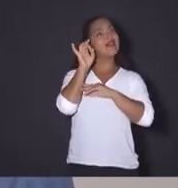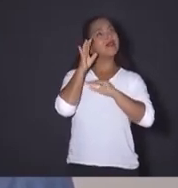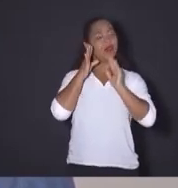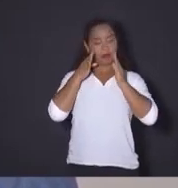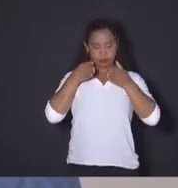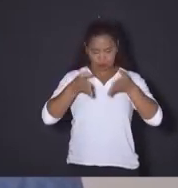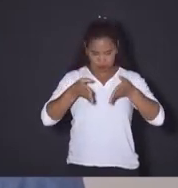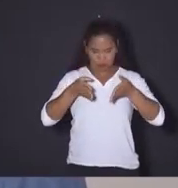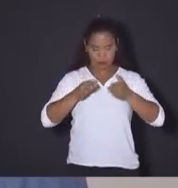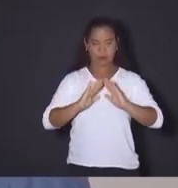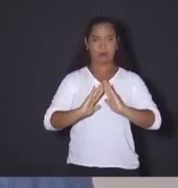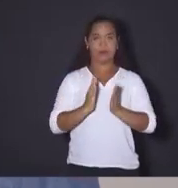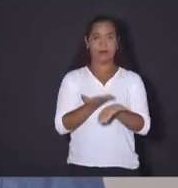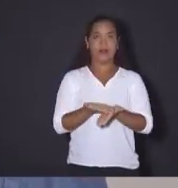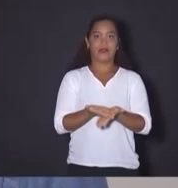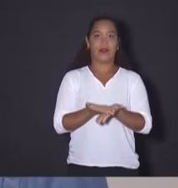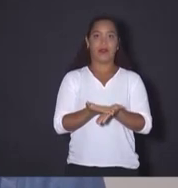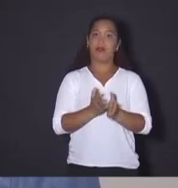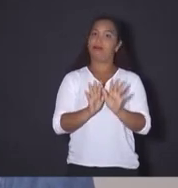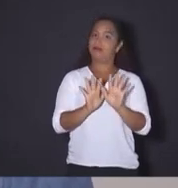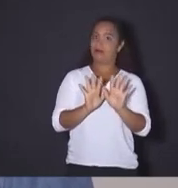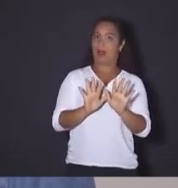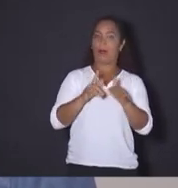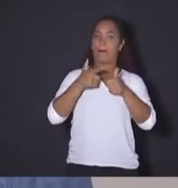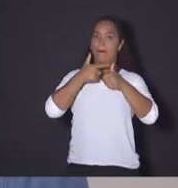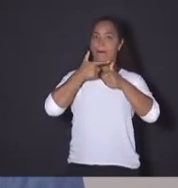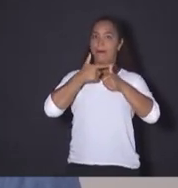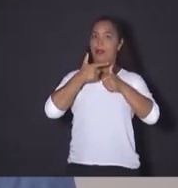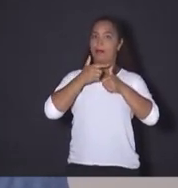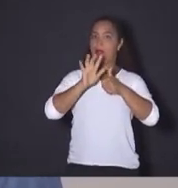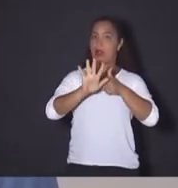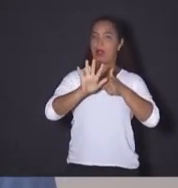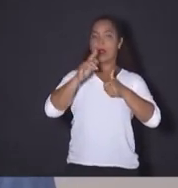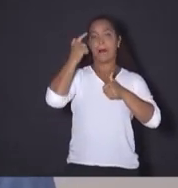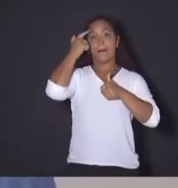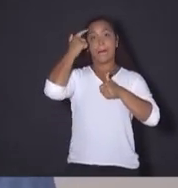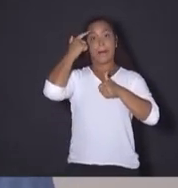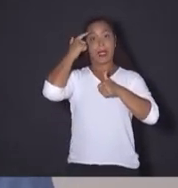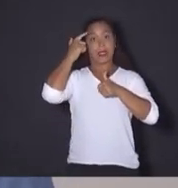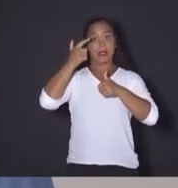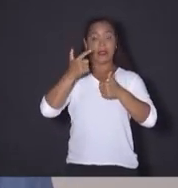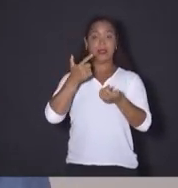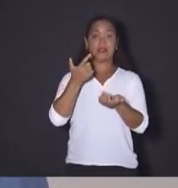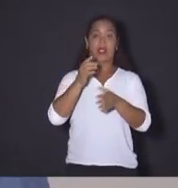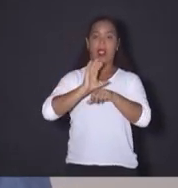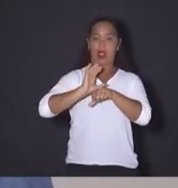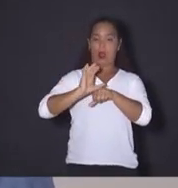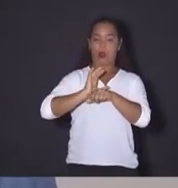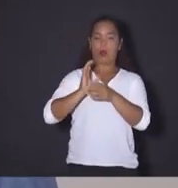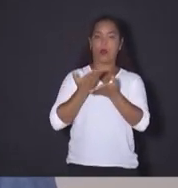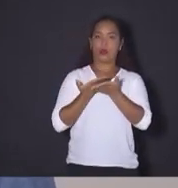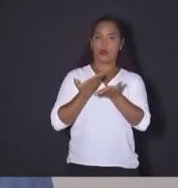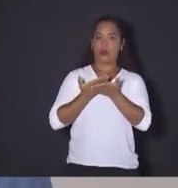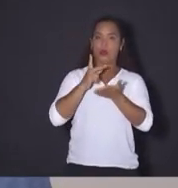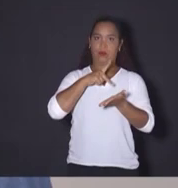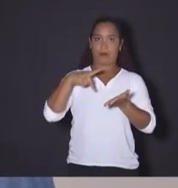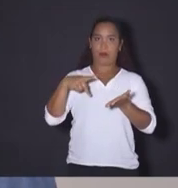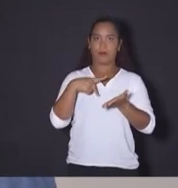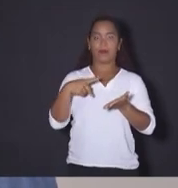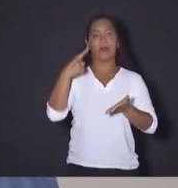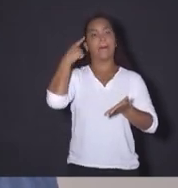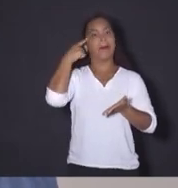primeiro destaque que eu gostaria de fazer e que para pensarmos na formação de professores é preciso pensar a educação no seu sentido pleno